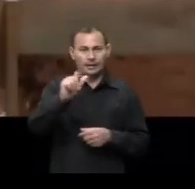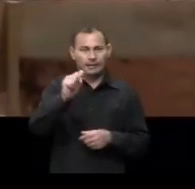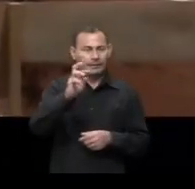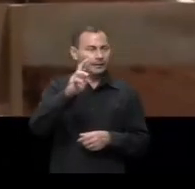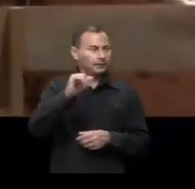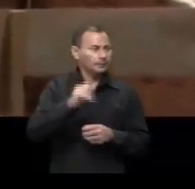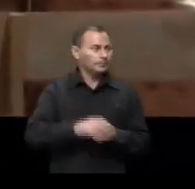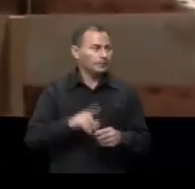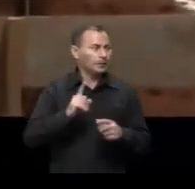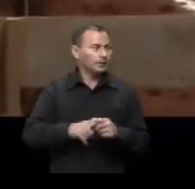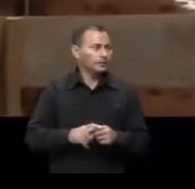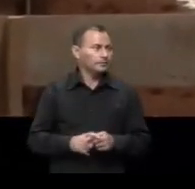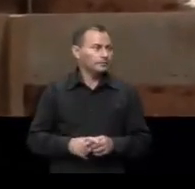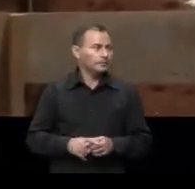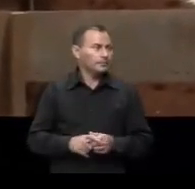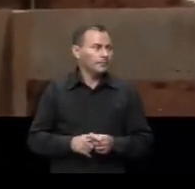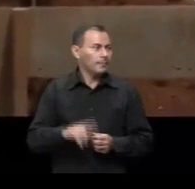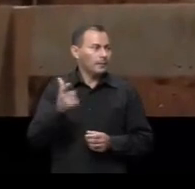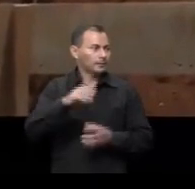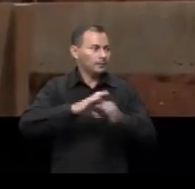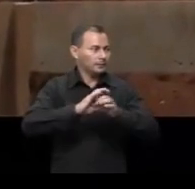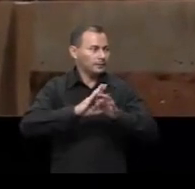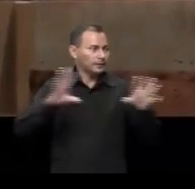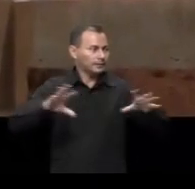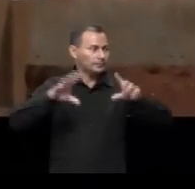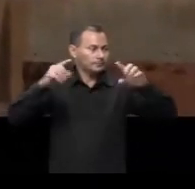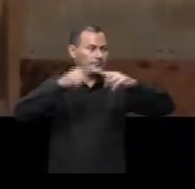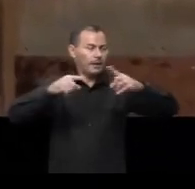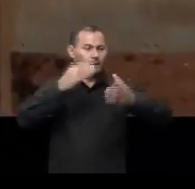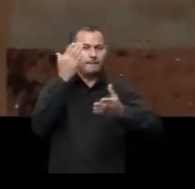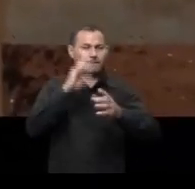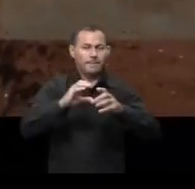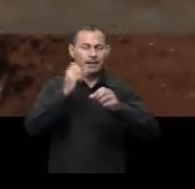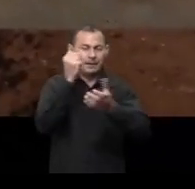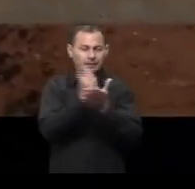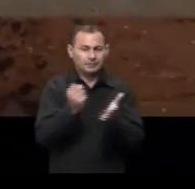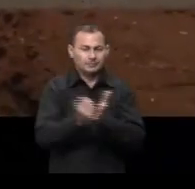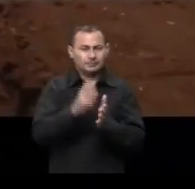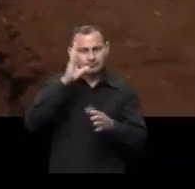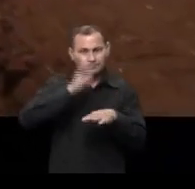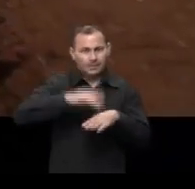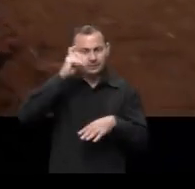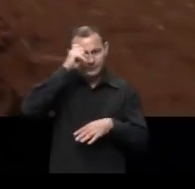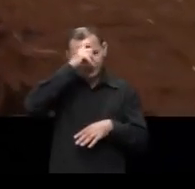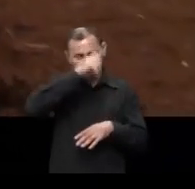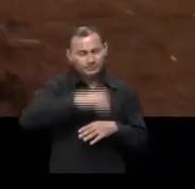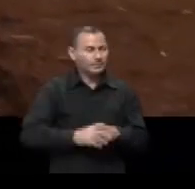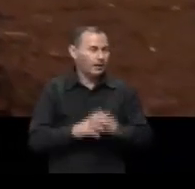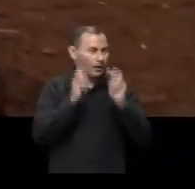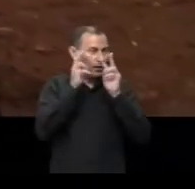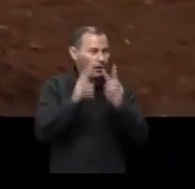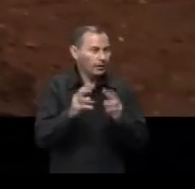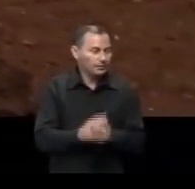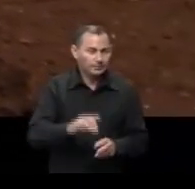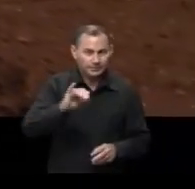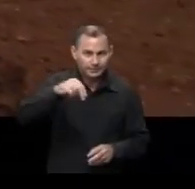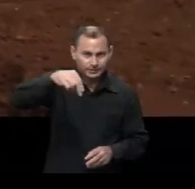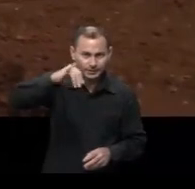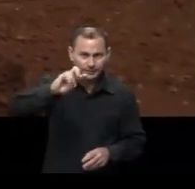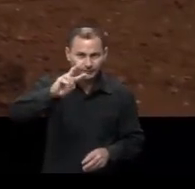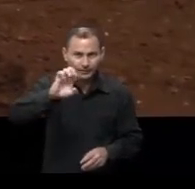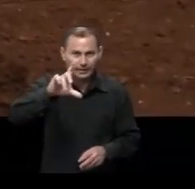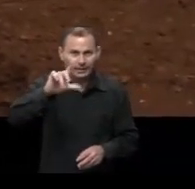gabarito. Porque esse gabarito, ele não deixa se desfazer a marcação. É mais difícil estragar. E repare então que está nivelado,